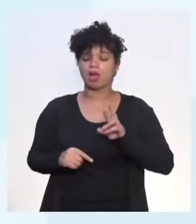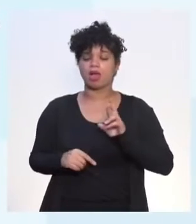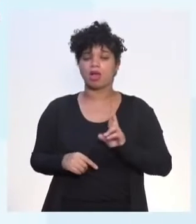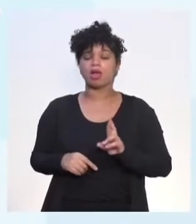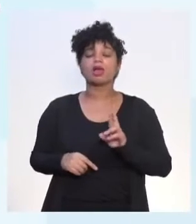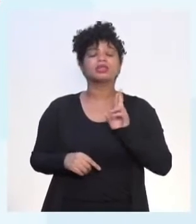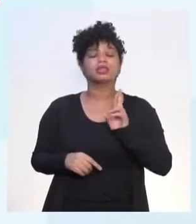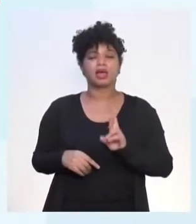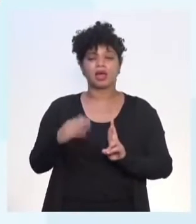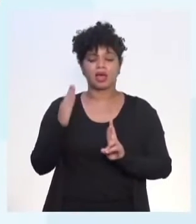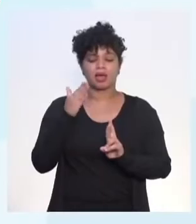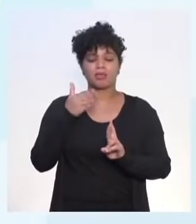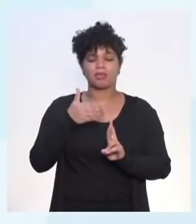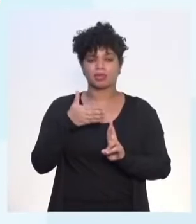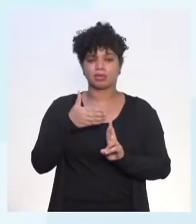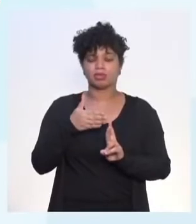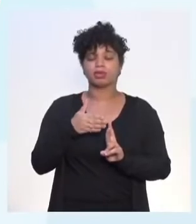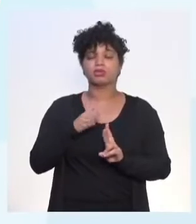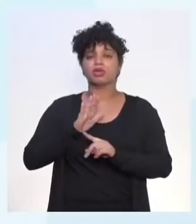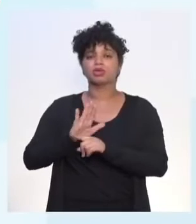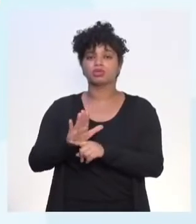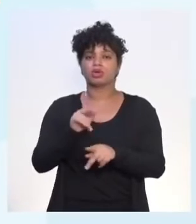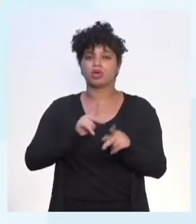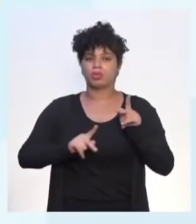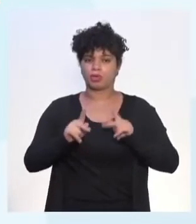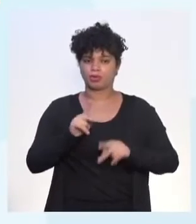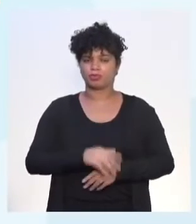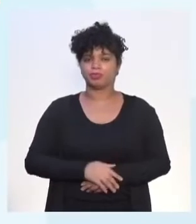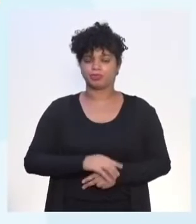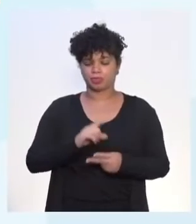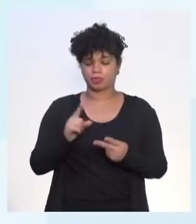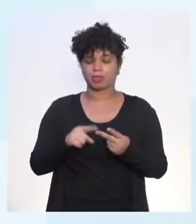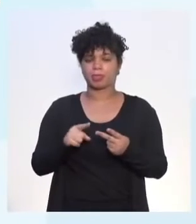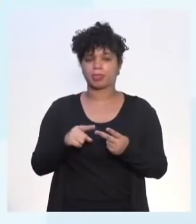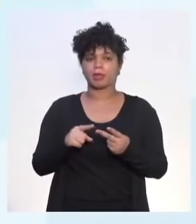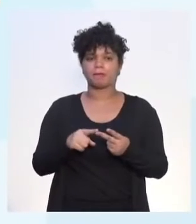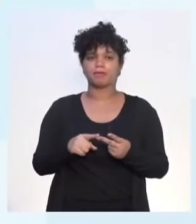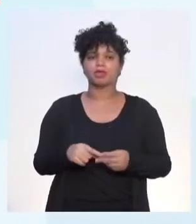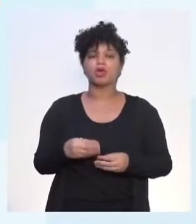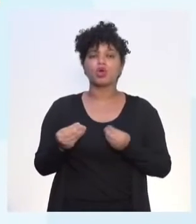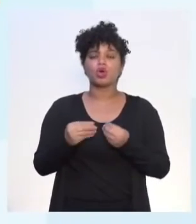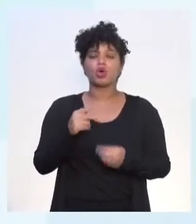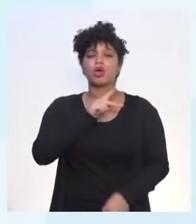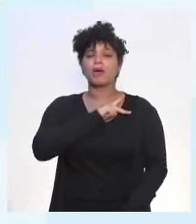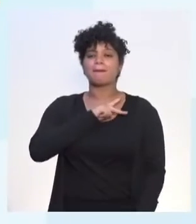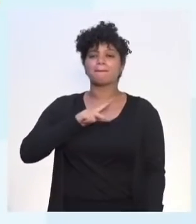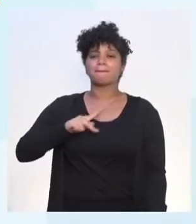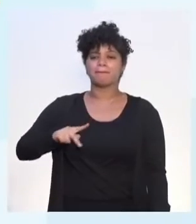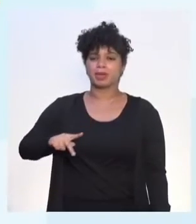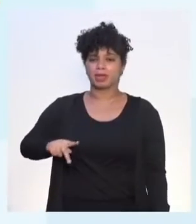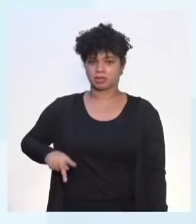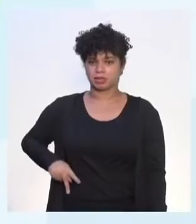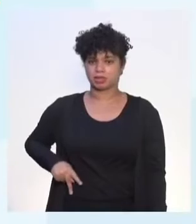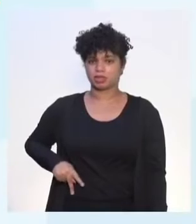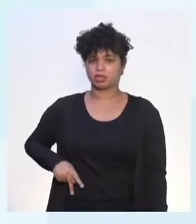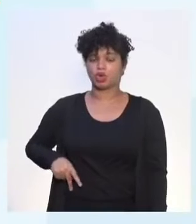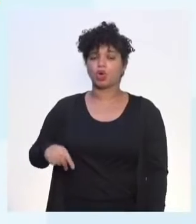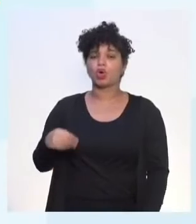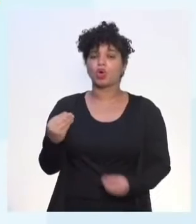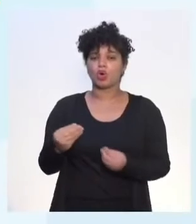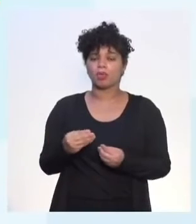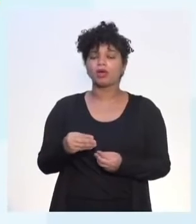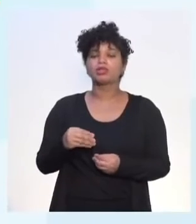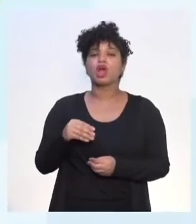seja, para os cidadãos. O presidencialismo, nossa forma aí de governo, o presidente é eleito por